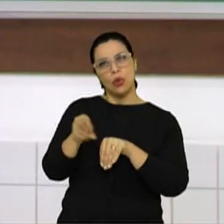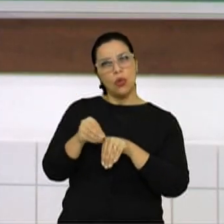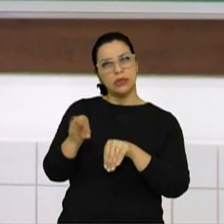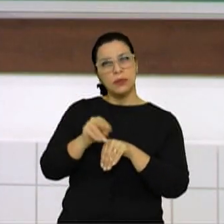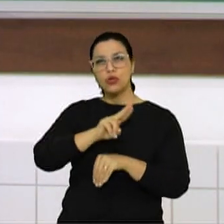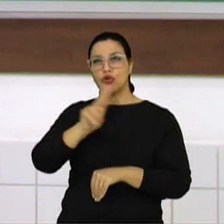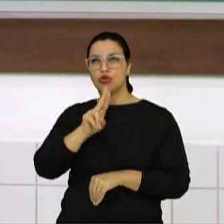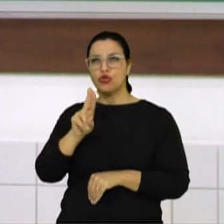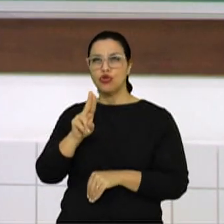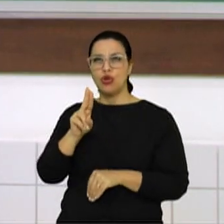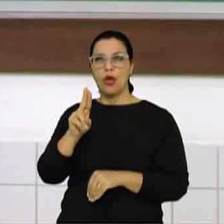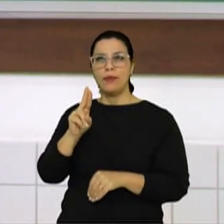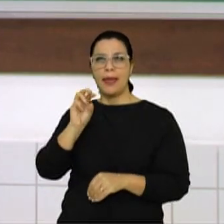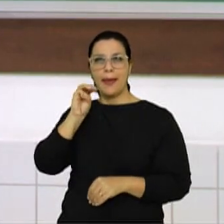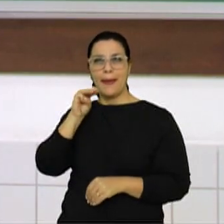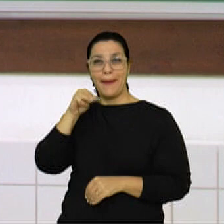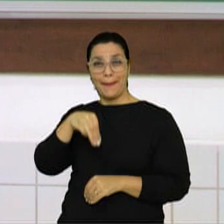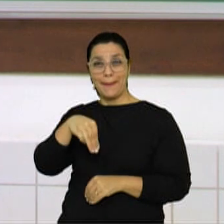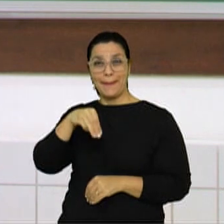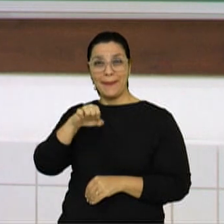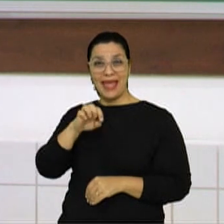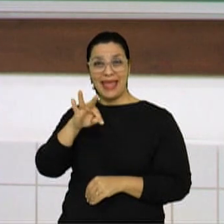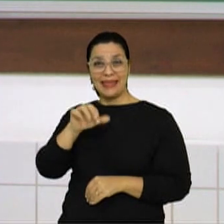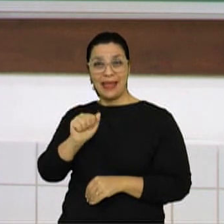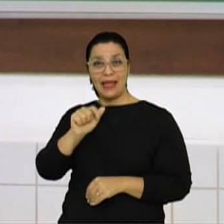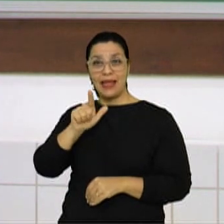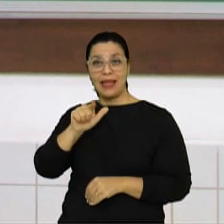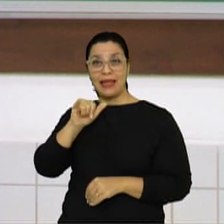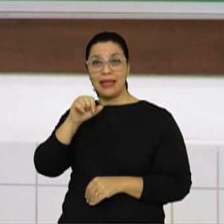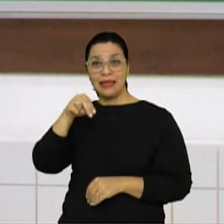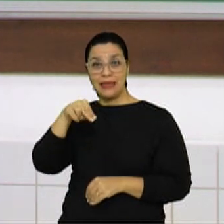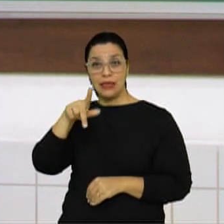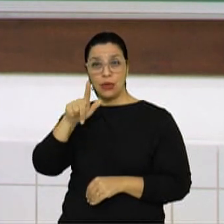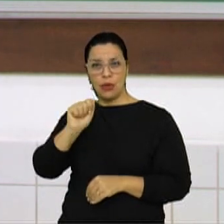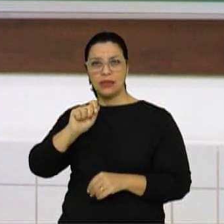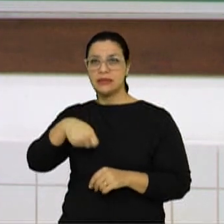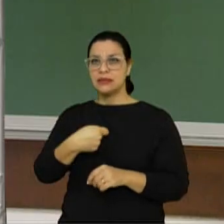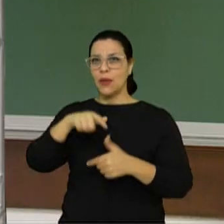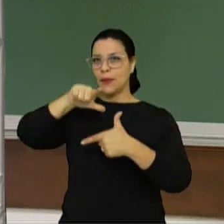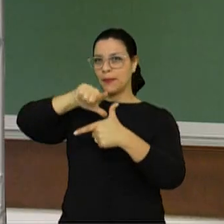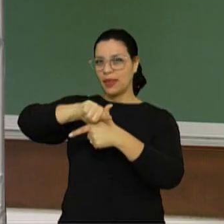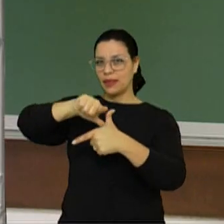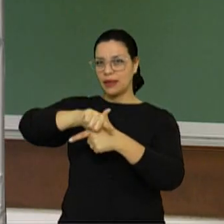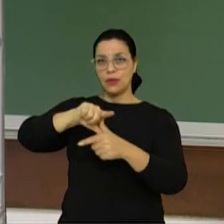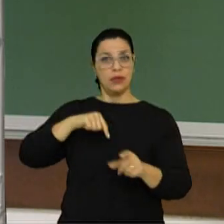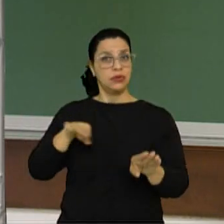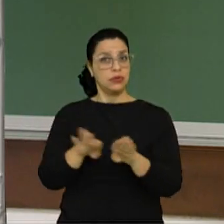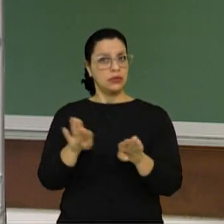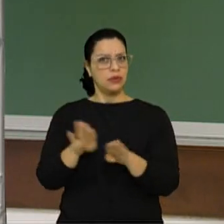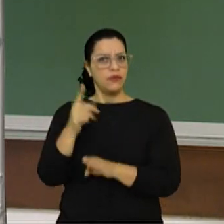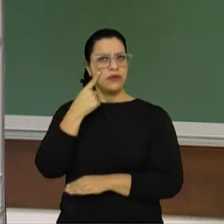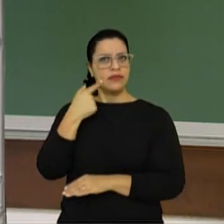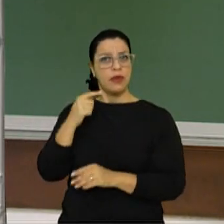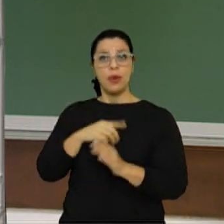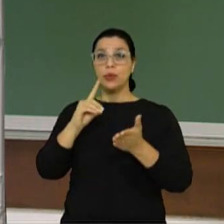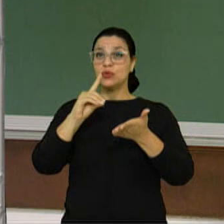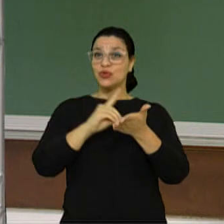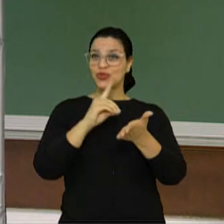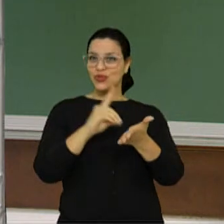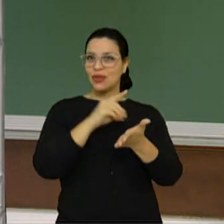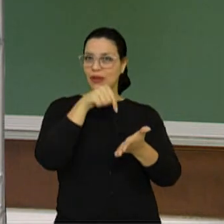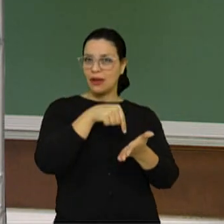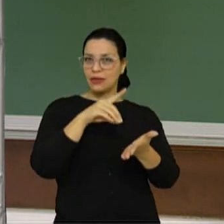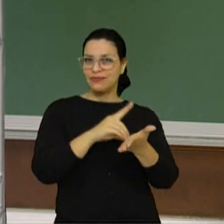como metalíngua. Ficou mais claro? Vamos aos exemplos então? É quando, por exemplo, você tem o dicionário.